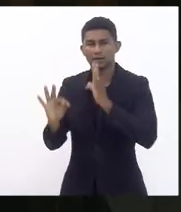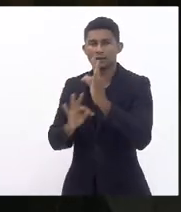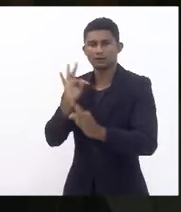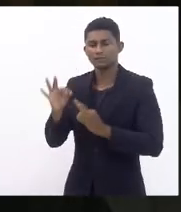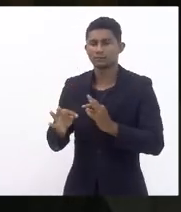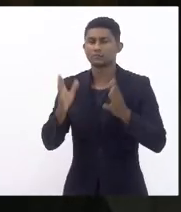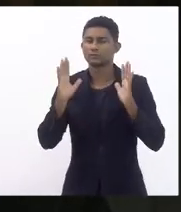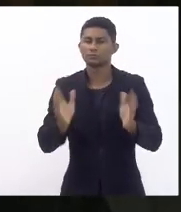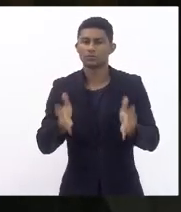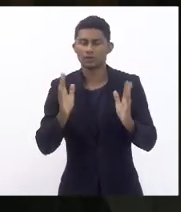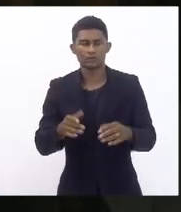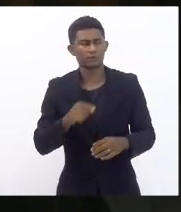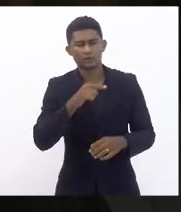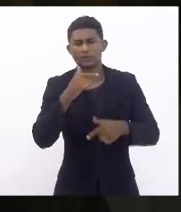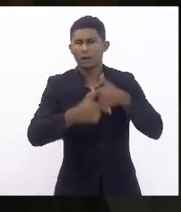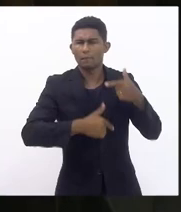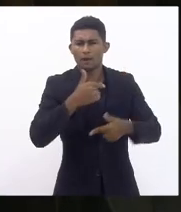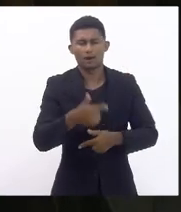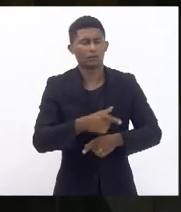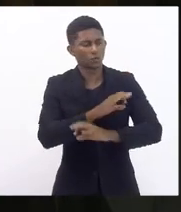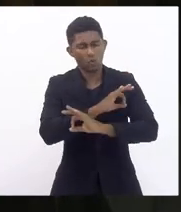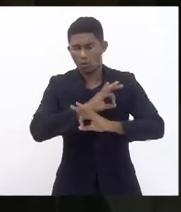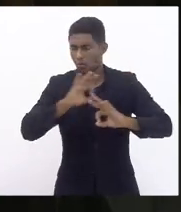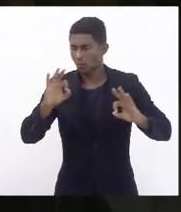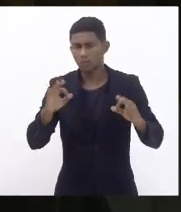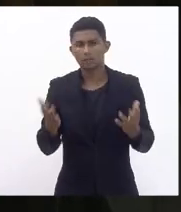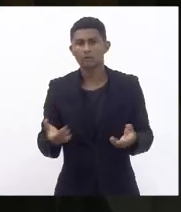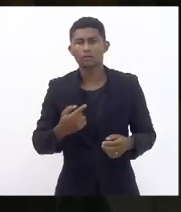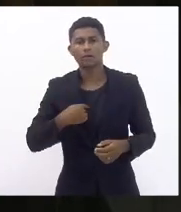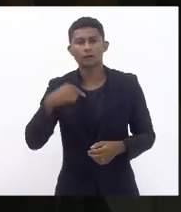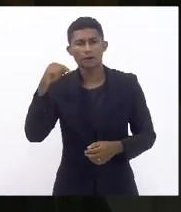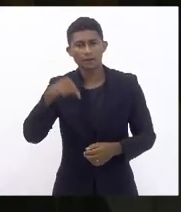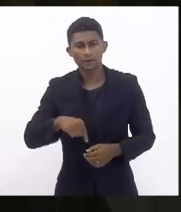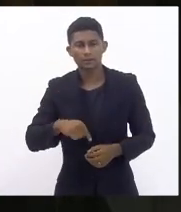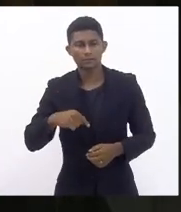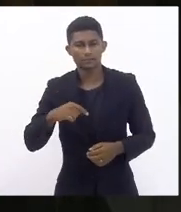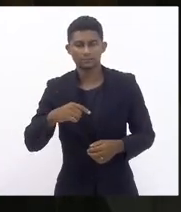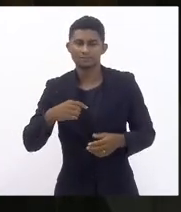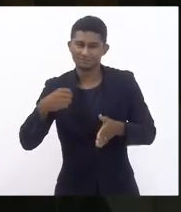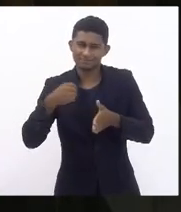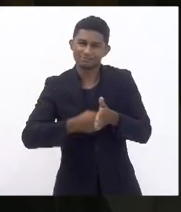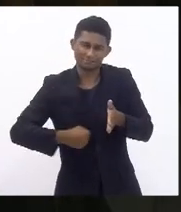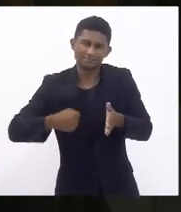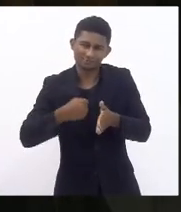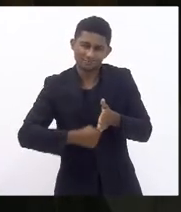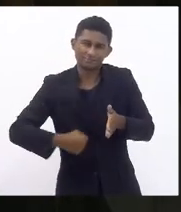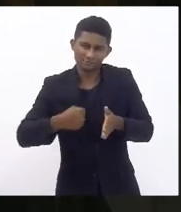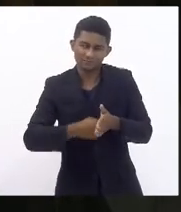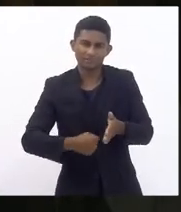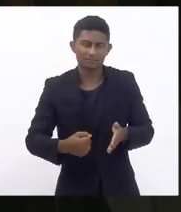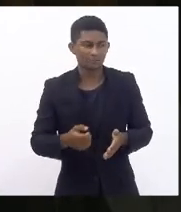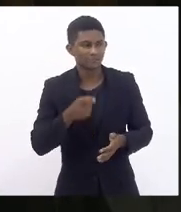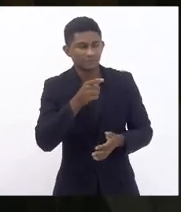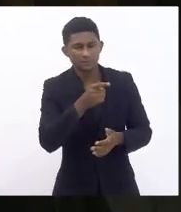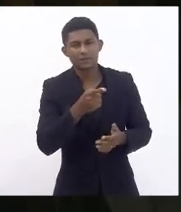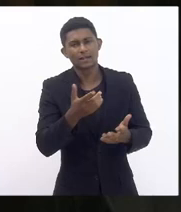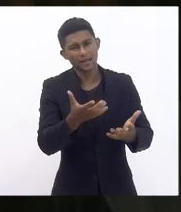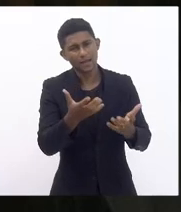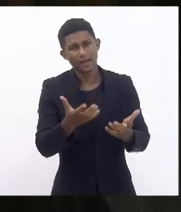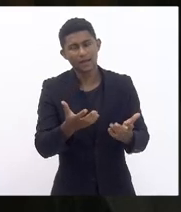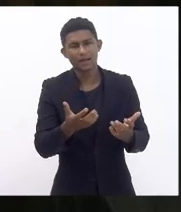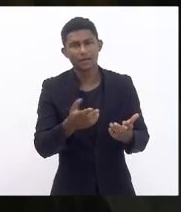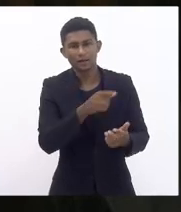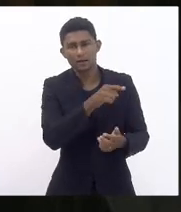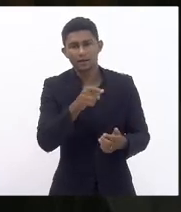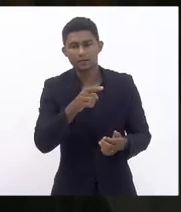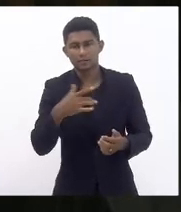um trabalho excepcional. Então, eu queria, em nome da nossa luta antimanicomial, do fortalecimento da atenção em saúde